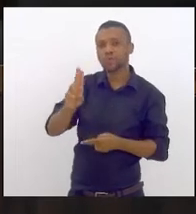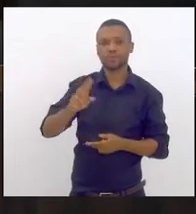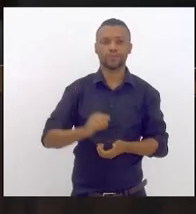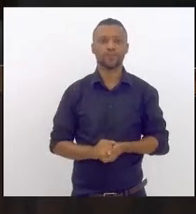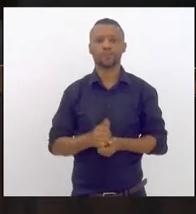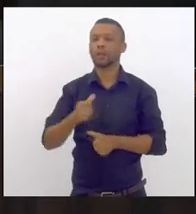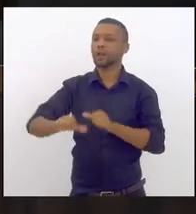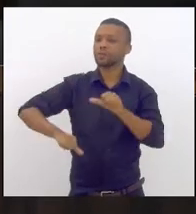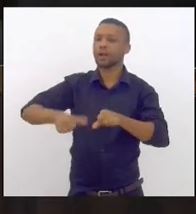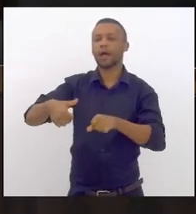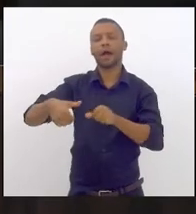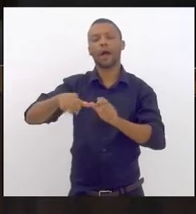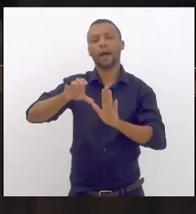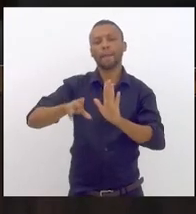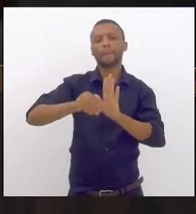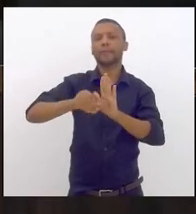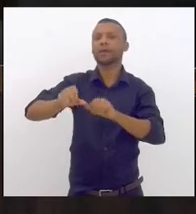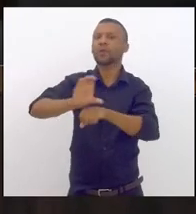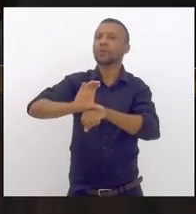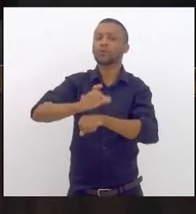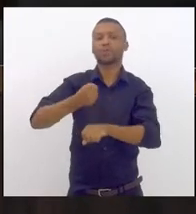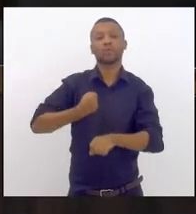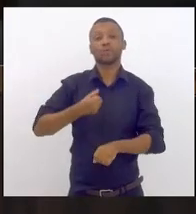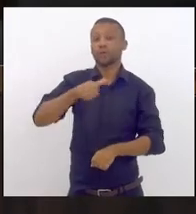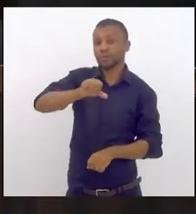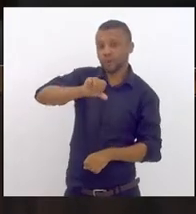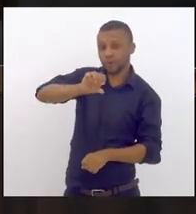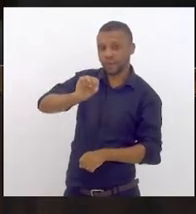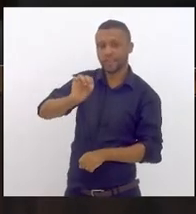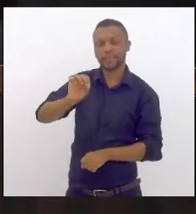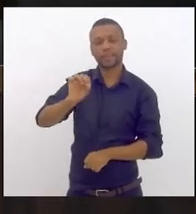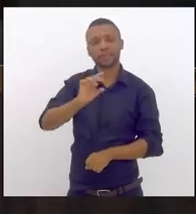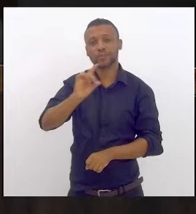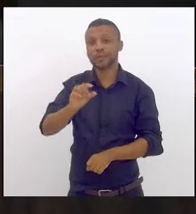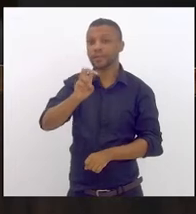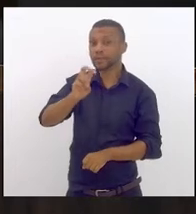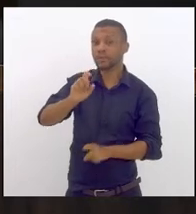que altera a emenda constitucional número 90, de